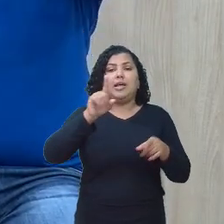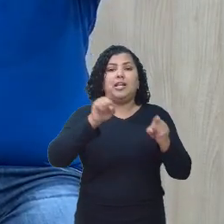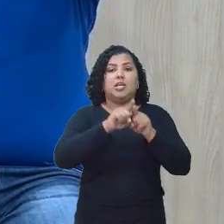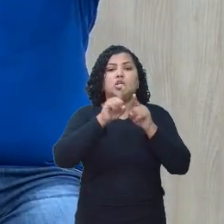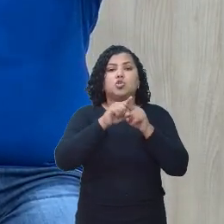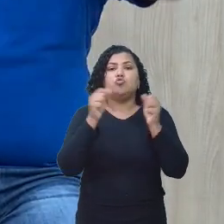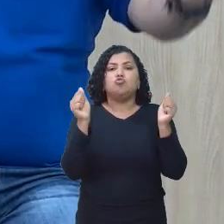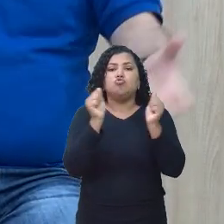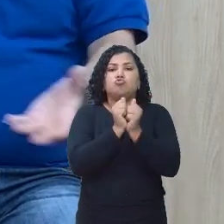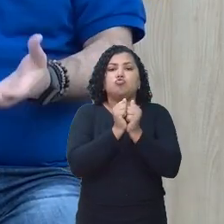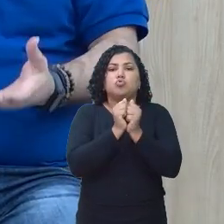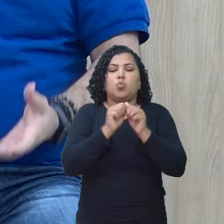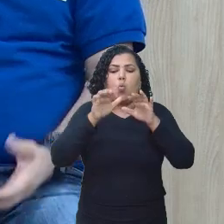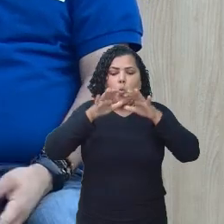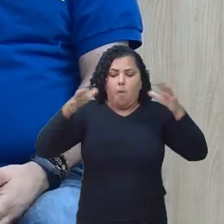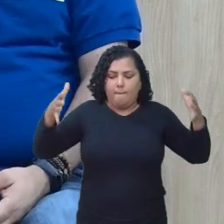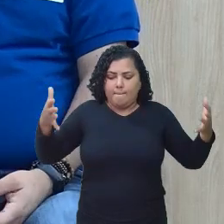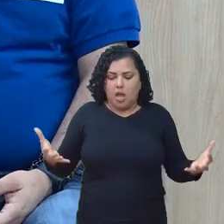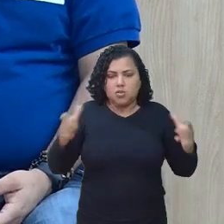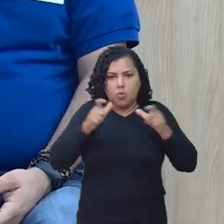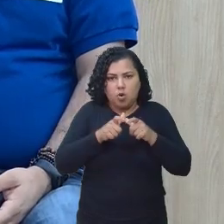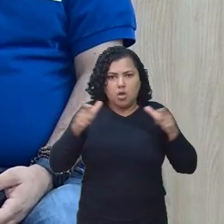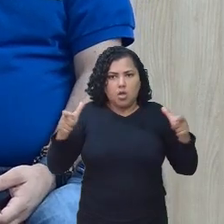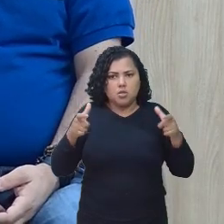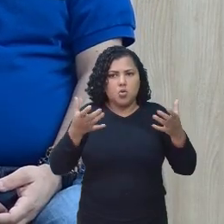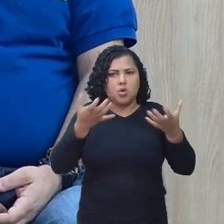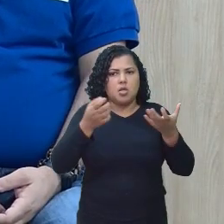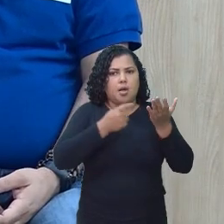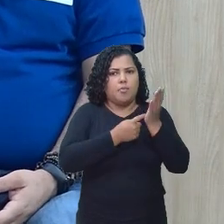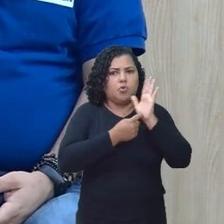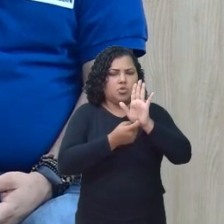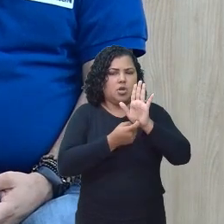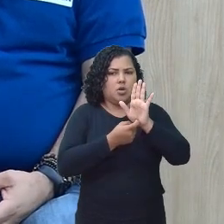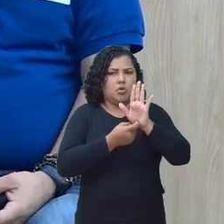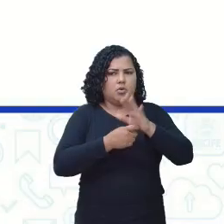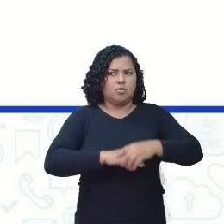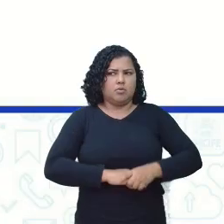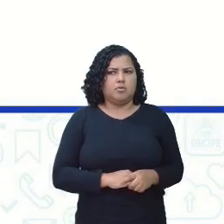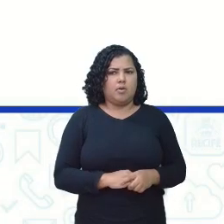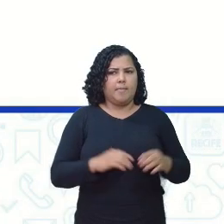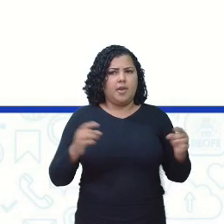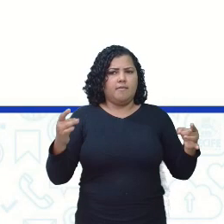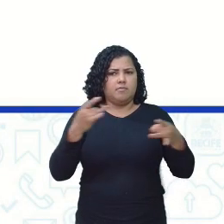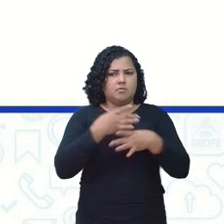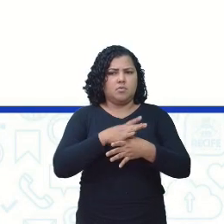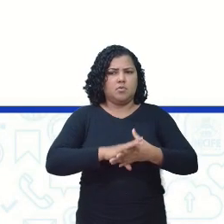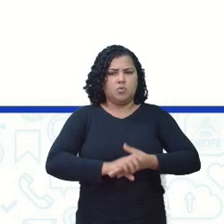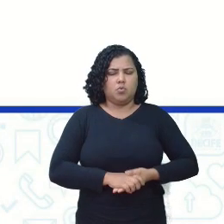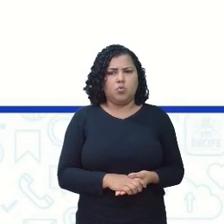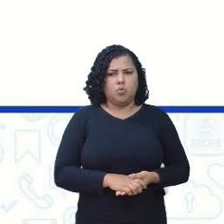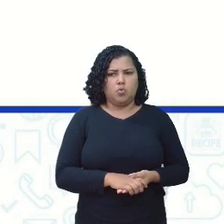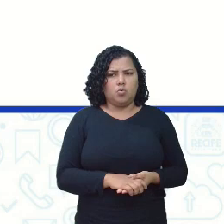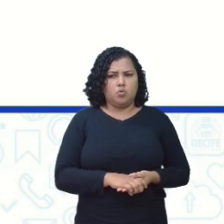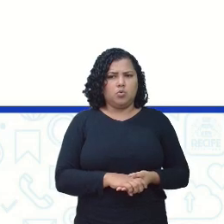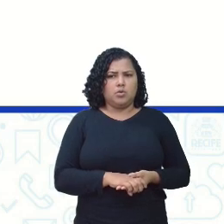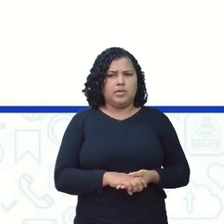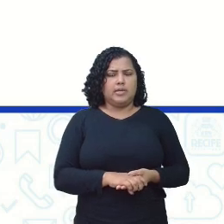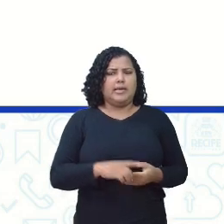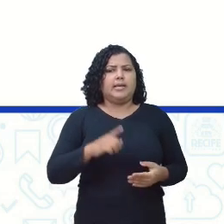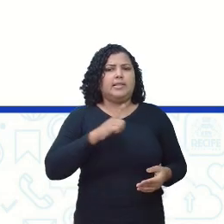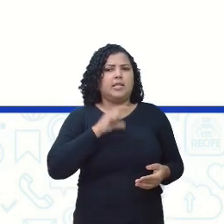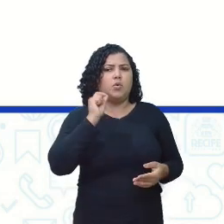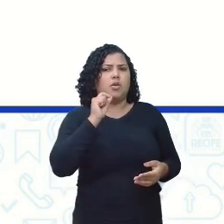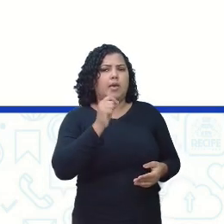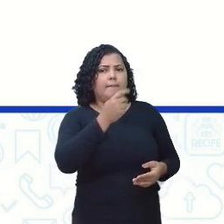conjunto transportando um grande barril, né? E eu queria mostrar agora essa imagem para vocês, para a gente finalizar. Né? Então, nós temos sujeitos que estão